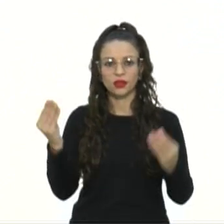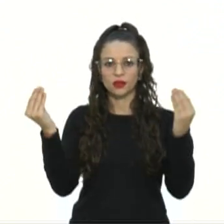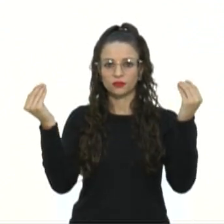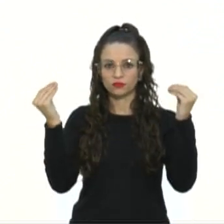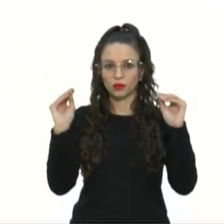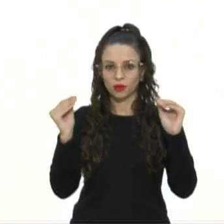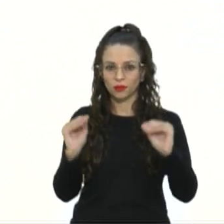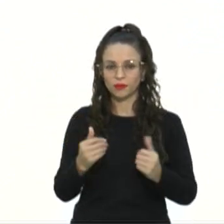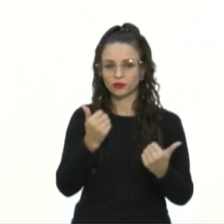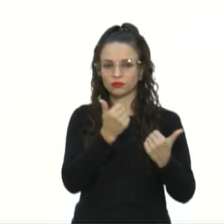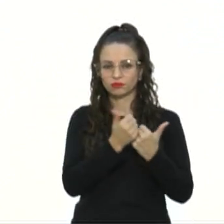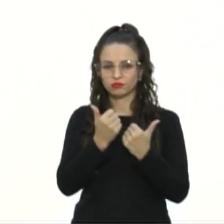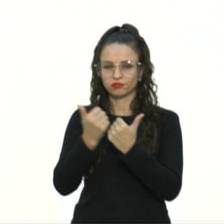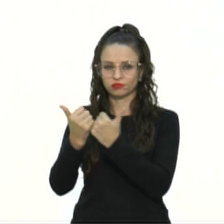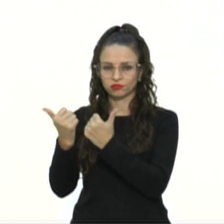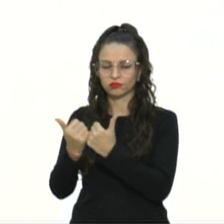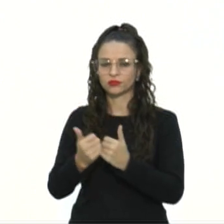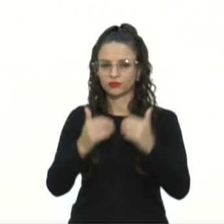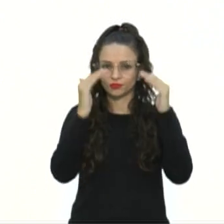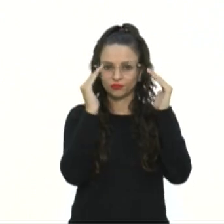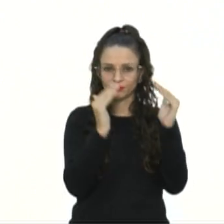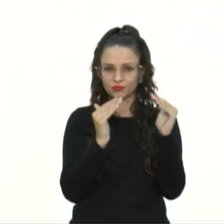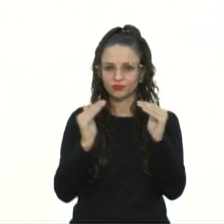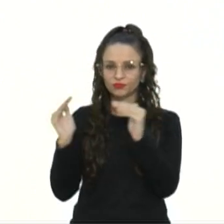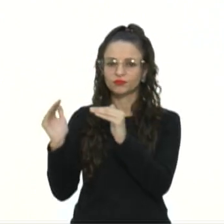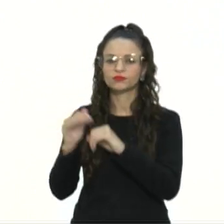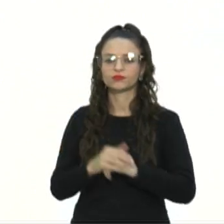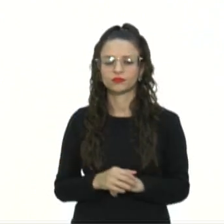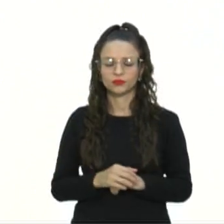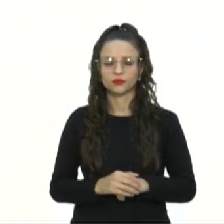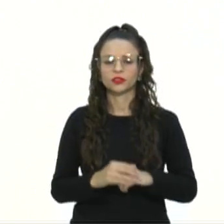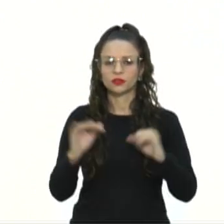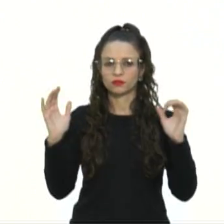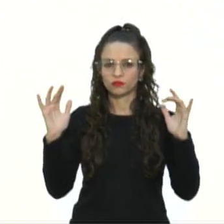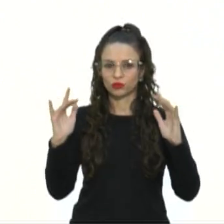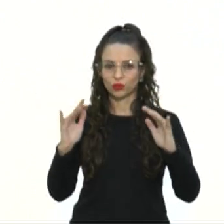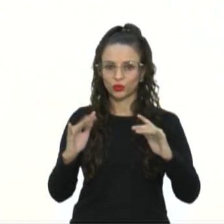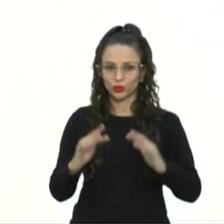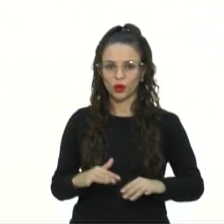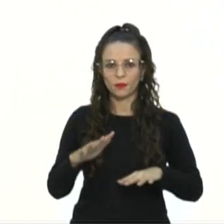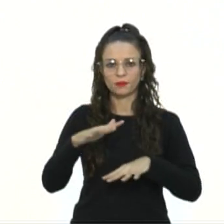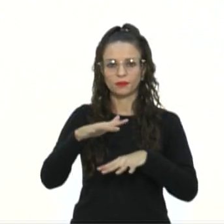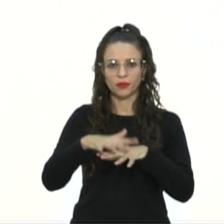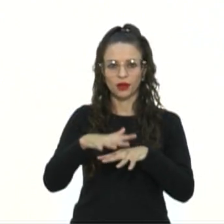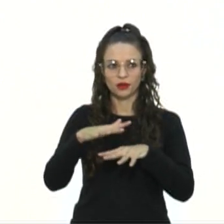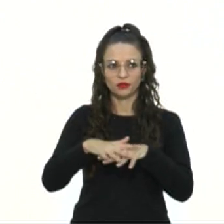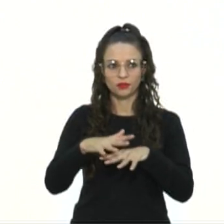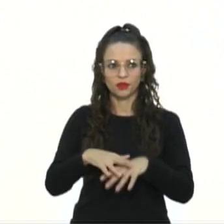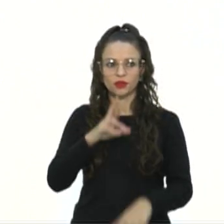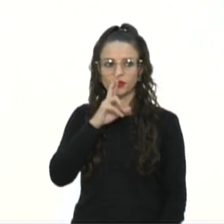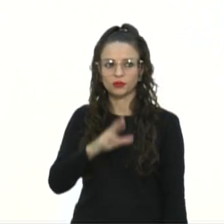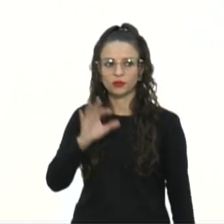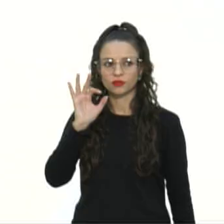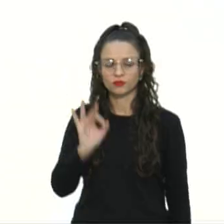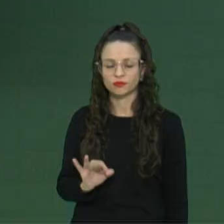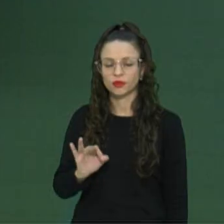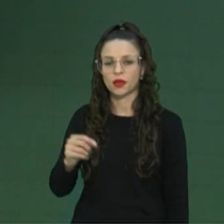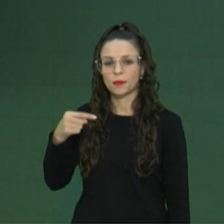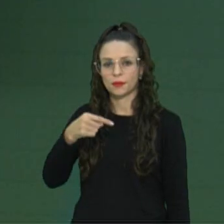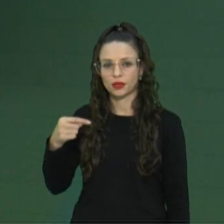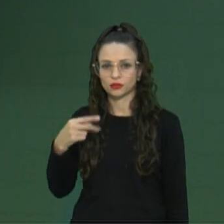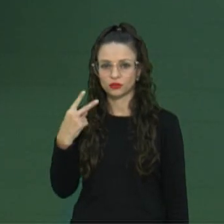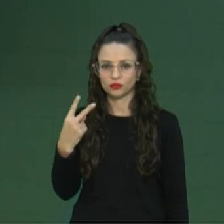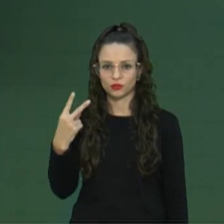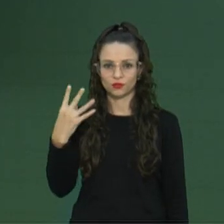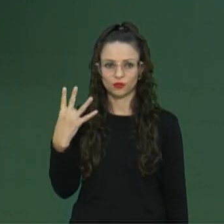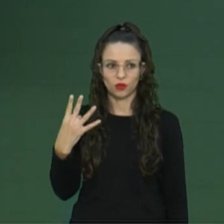cada coisinha no seu lugar, respeitando as unidades ali, faço a minha matemática e o meu valor vai ser menos